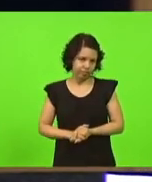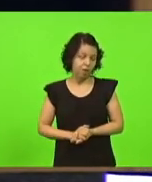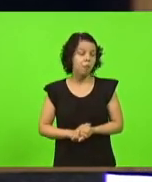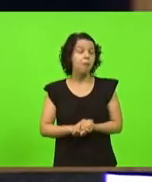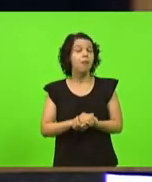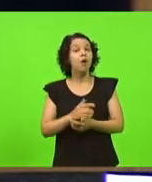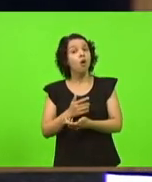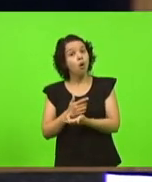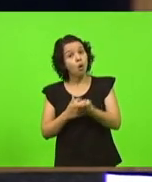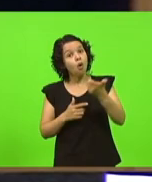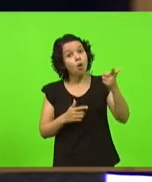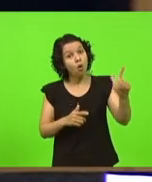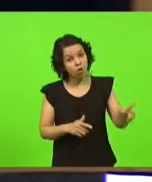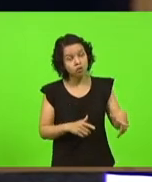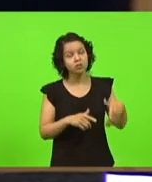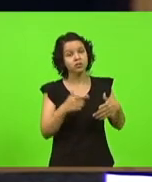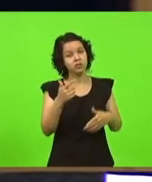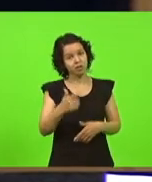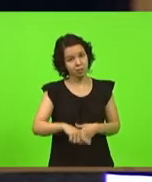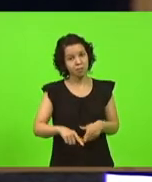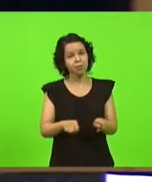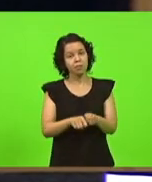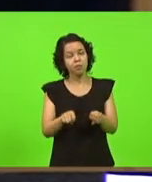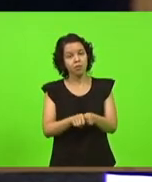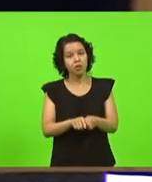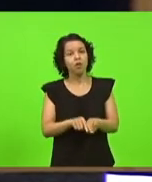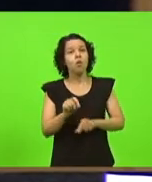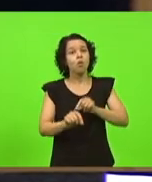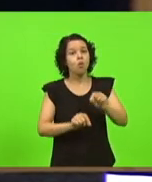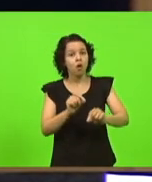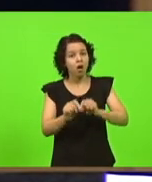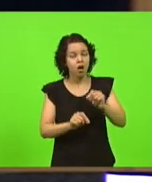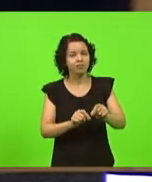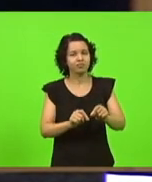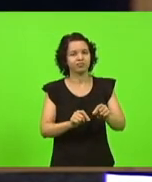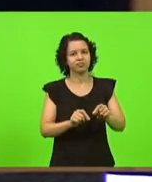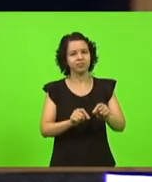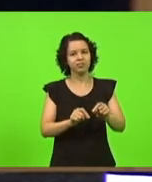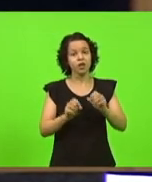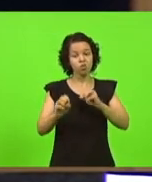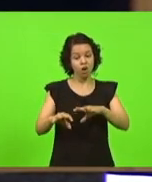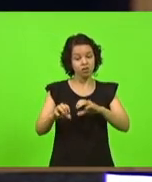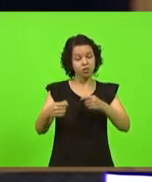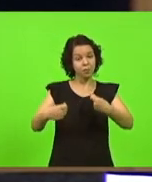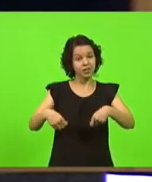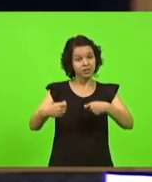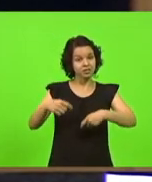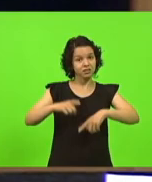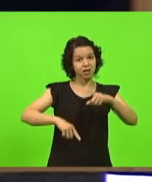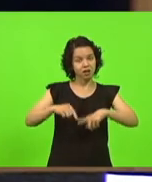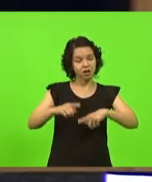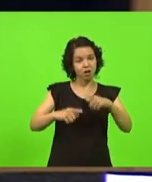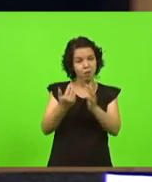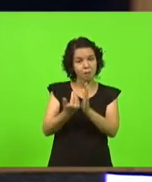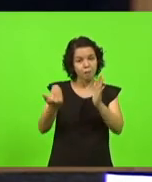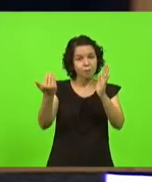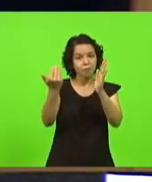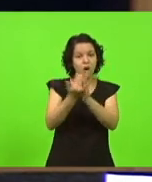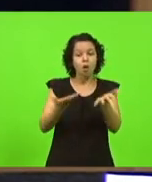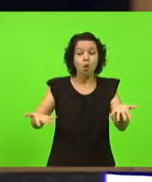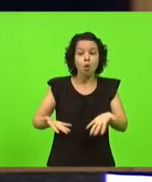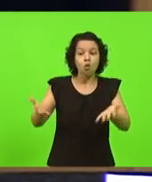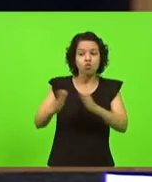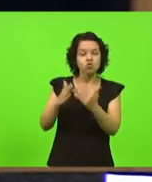também, que a educação tem que ser feita com mais instrumentos. Hoje eu chego em sala de aula